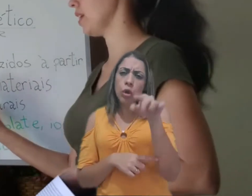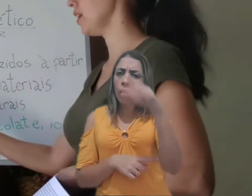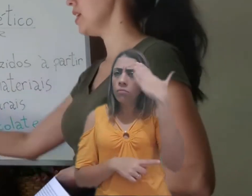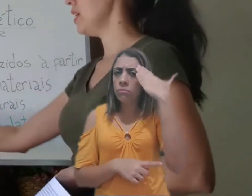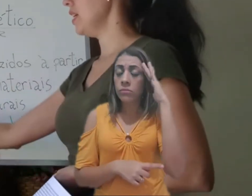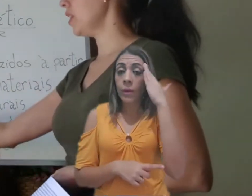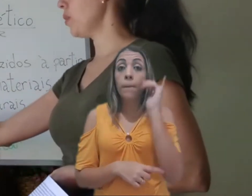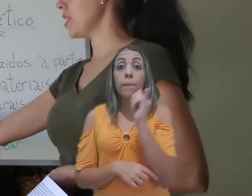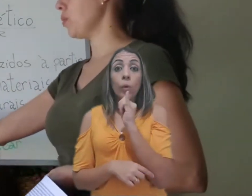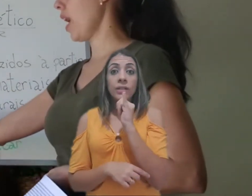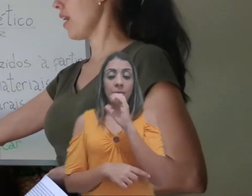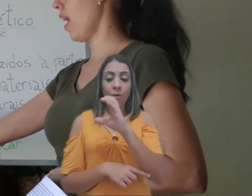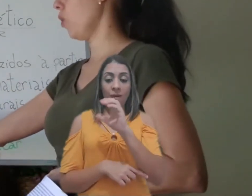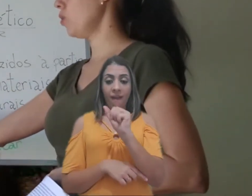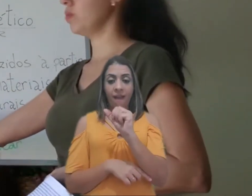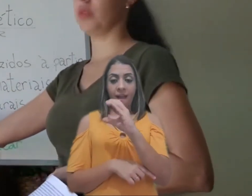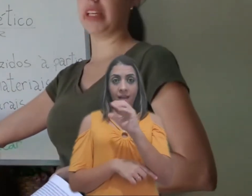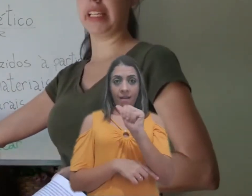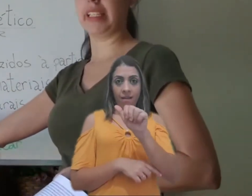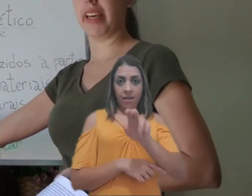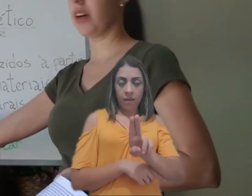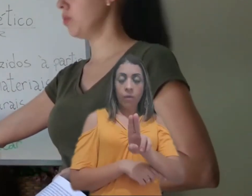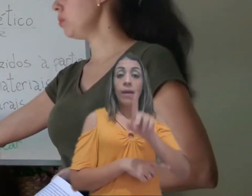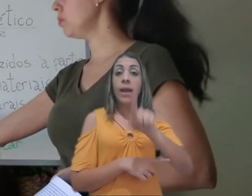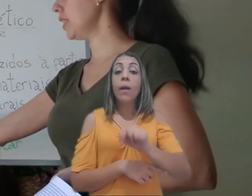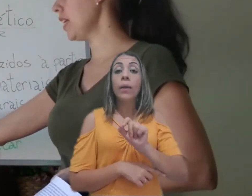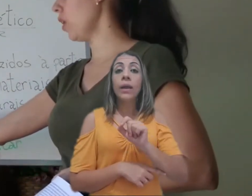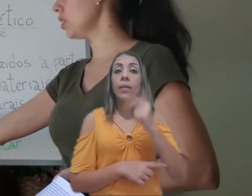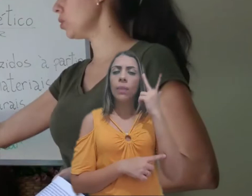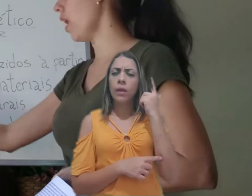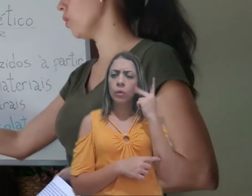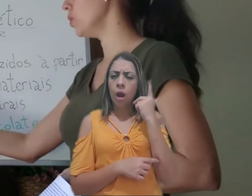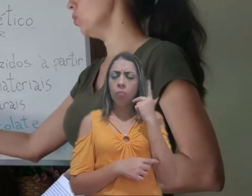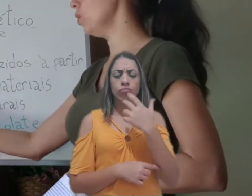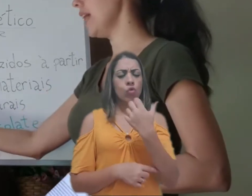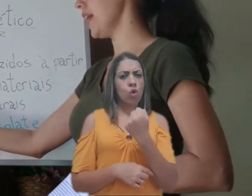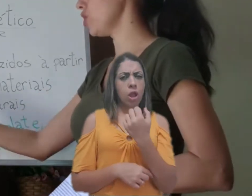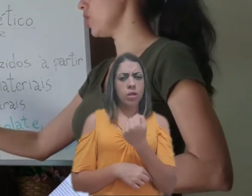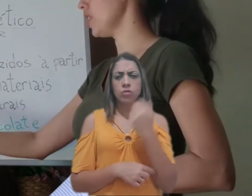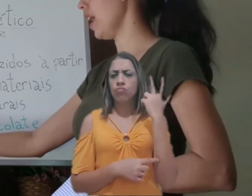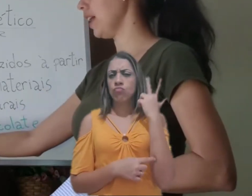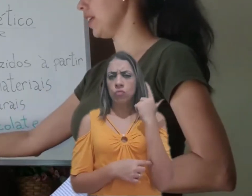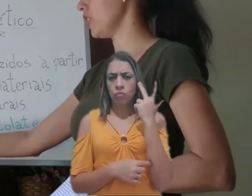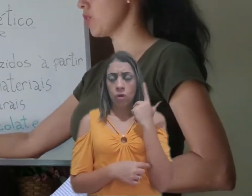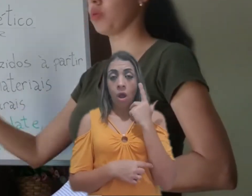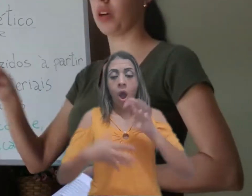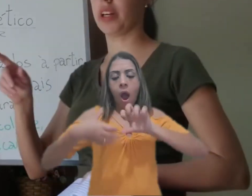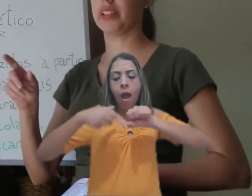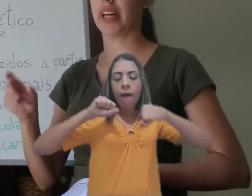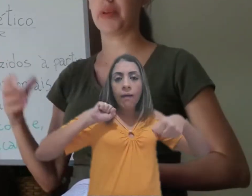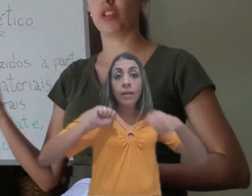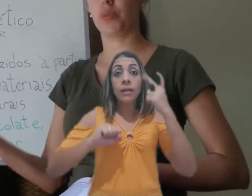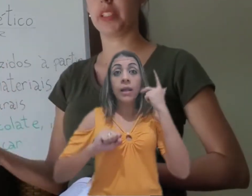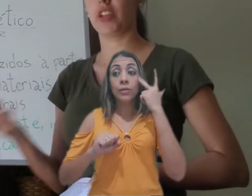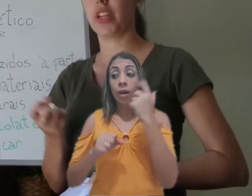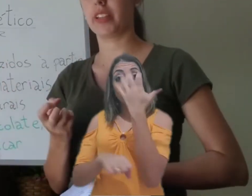também, tá? Então, por exemplo, o cacau, ele é um material natural. O leite, a cana-de-açúcar,